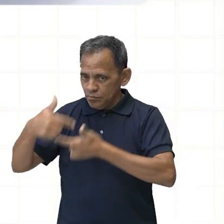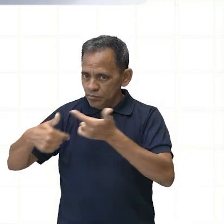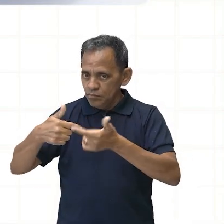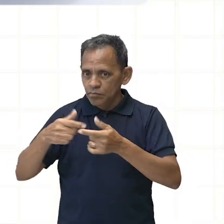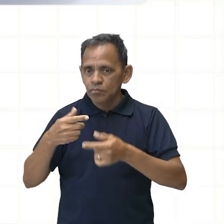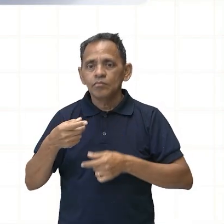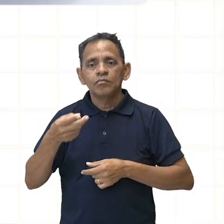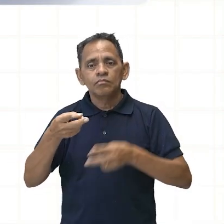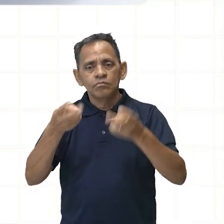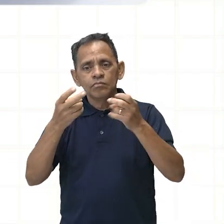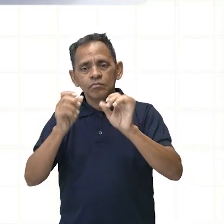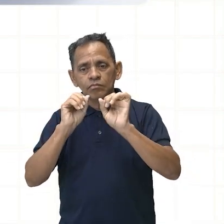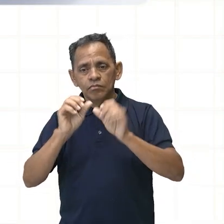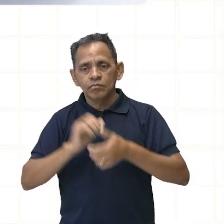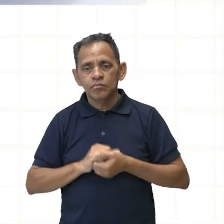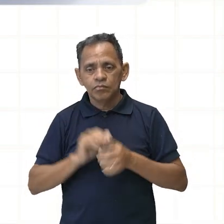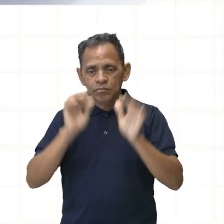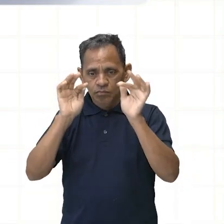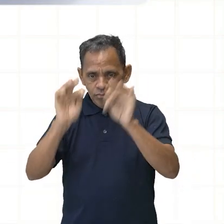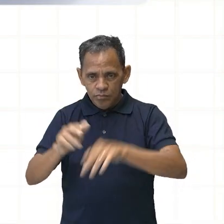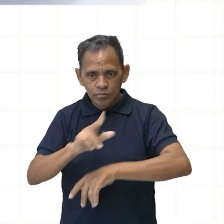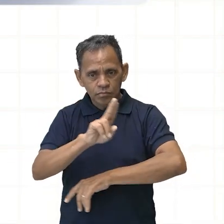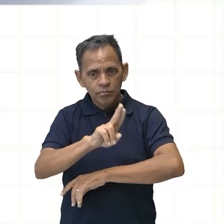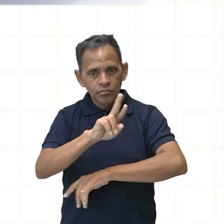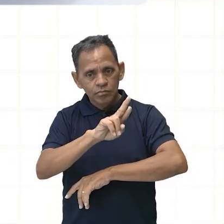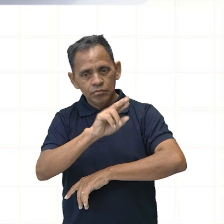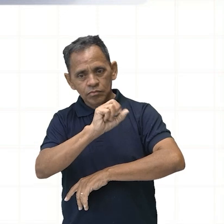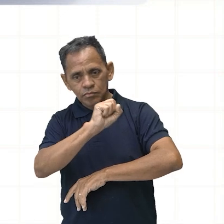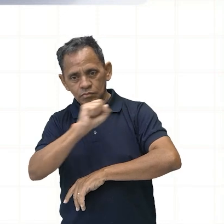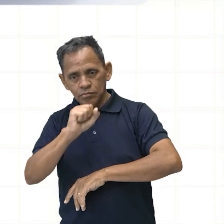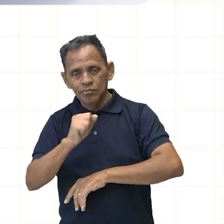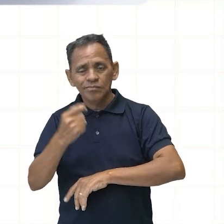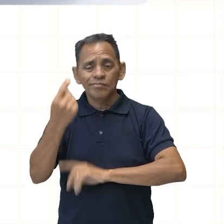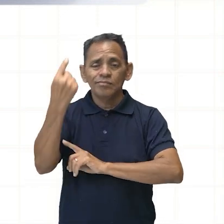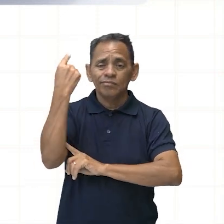viu que, com o fim da União Soviética, lá no ano de